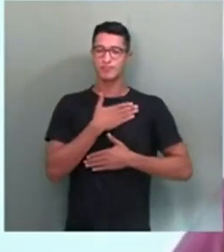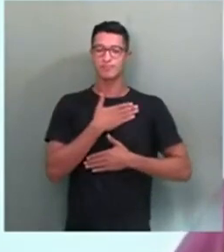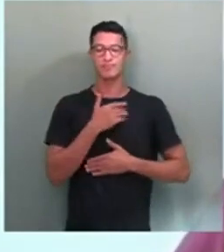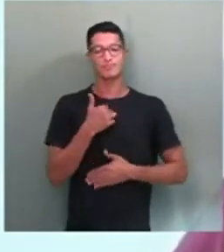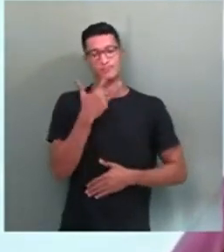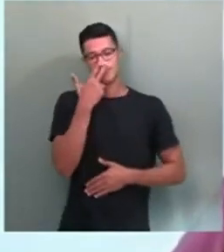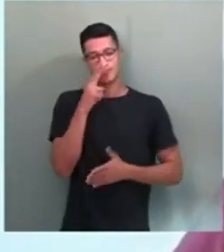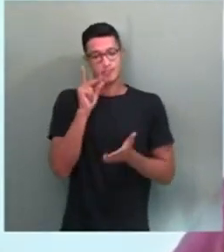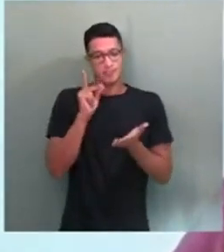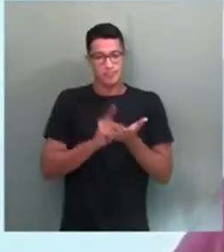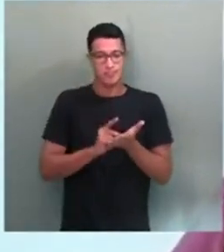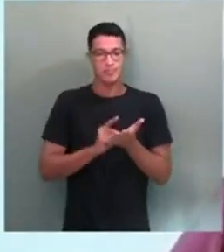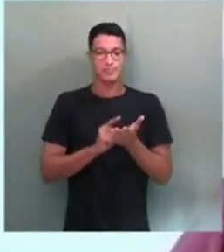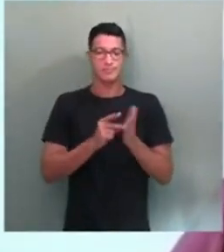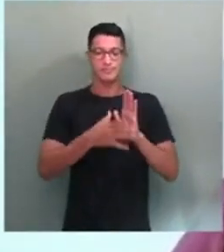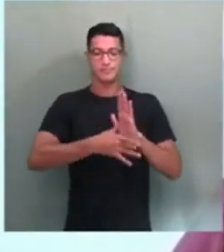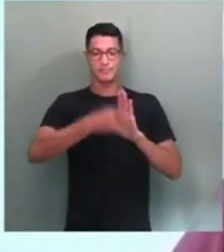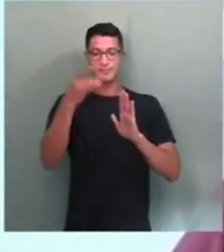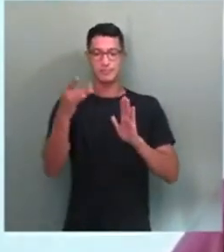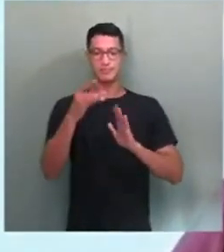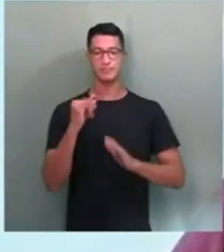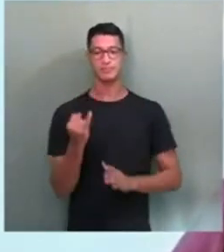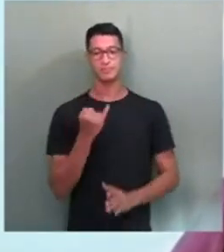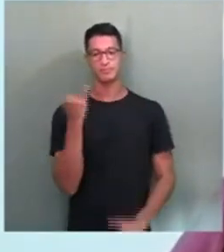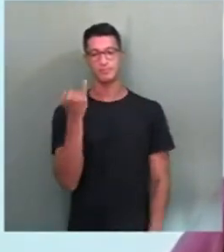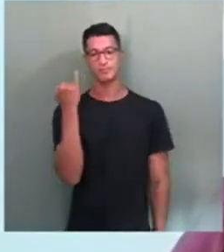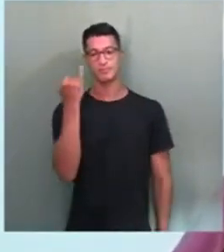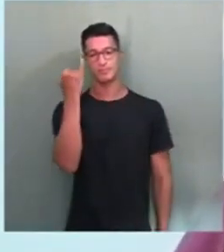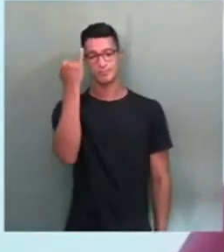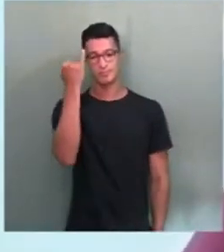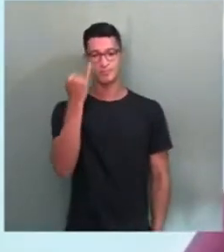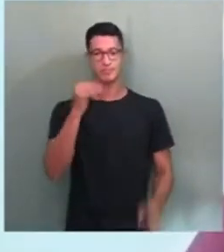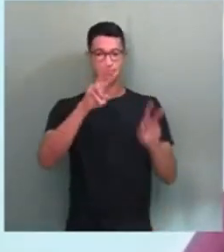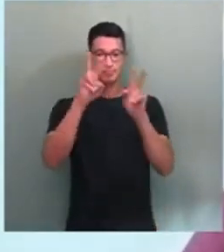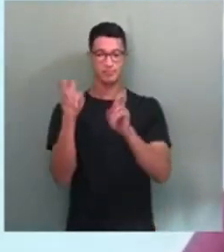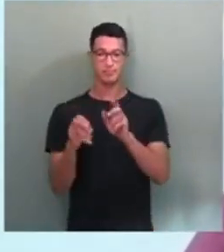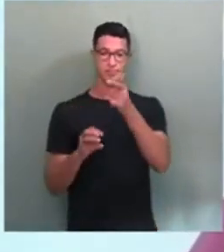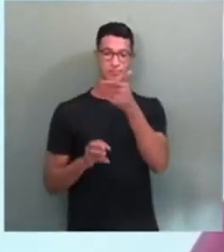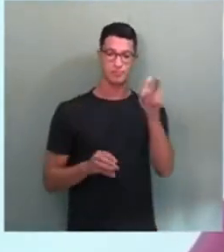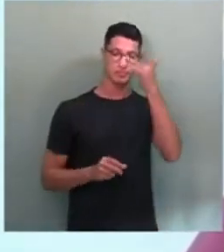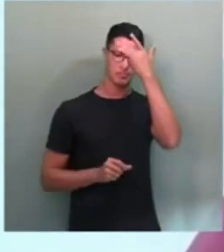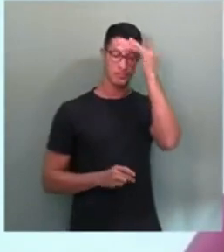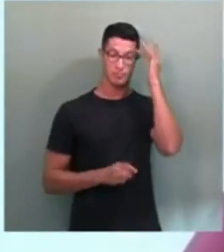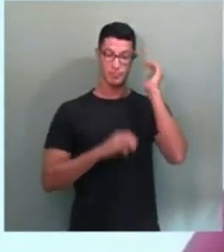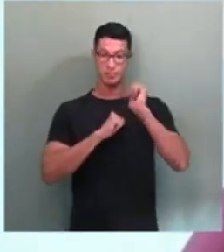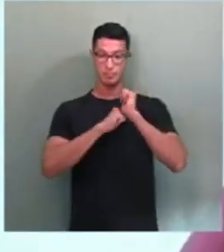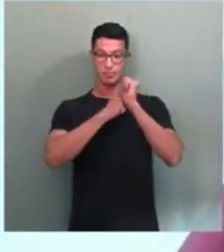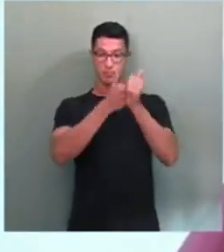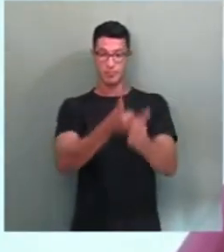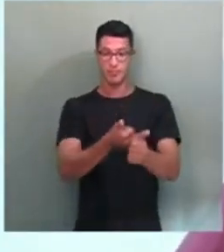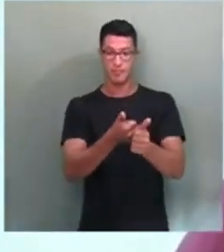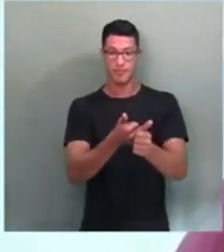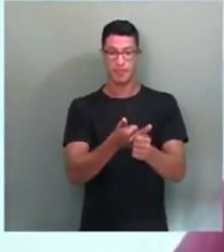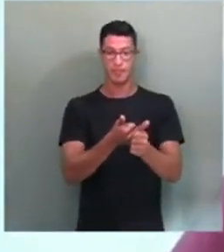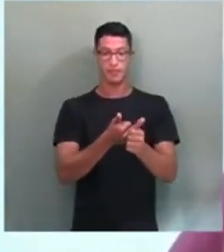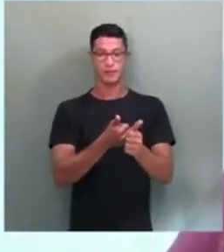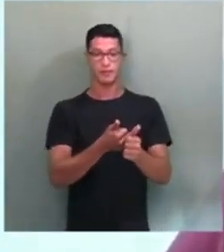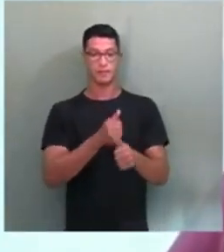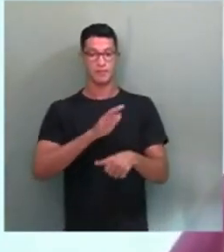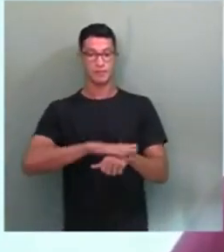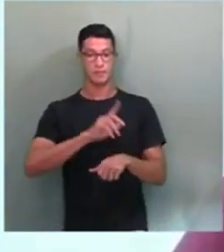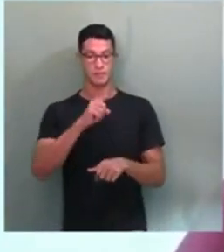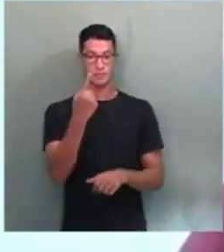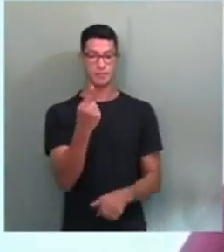justo fazer um destaque com relação a outra pessoa que nos acompanha, ou mais de uma,